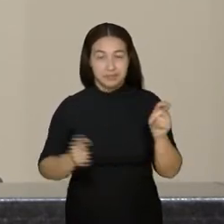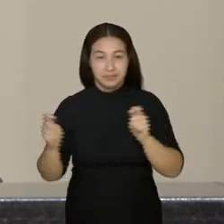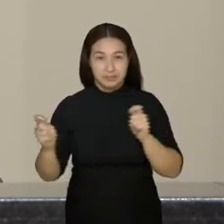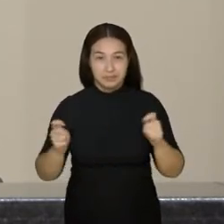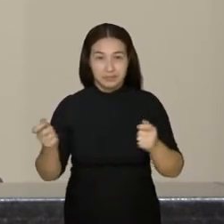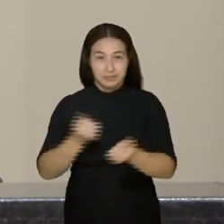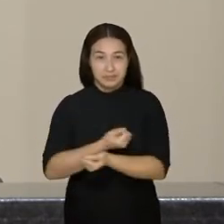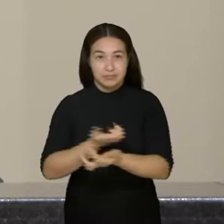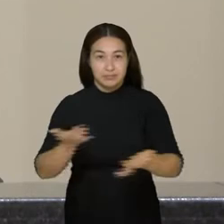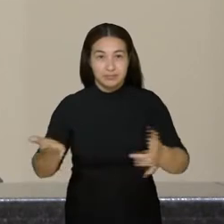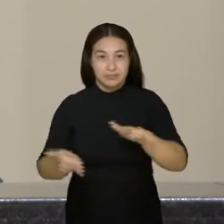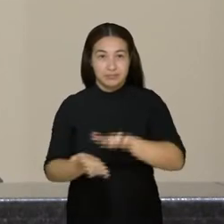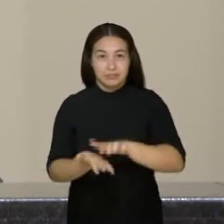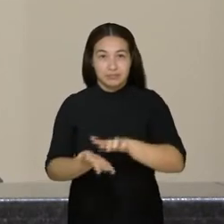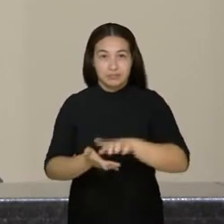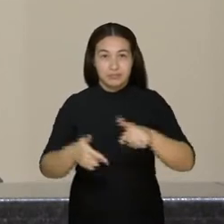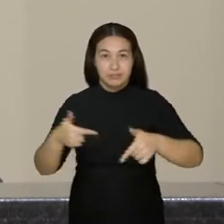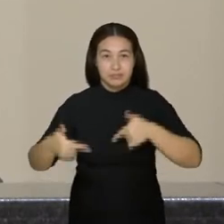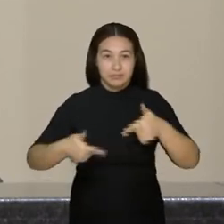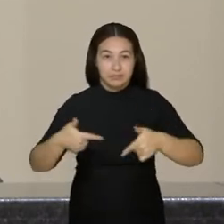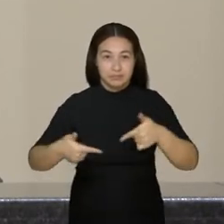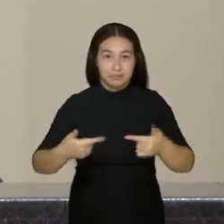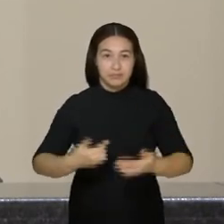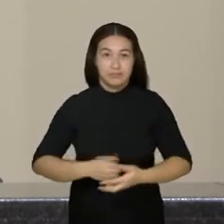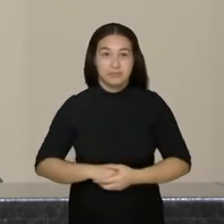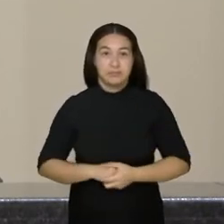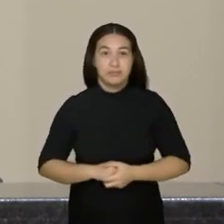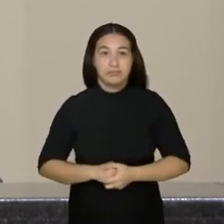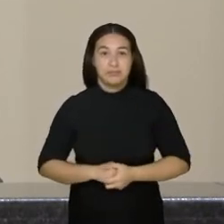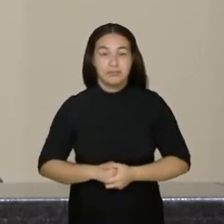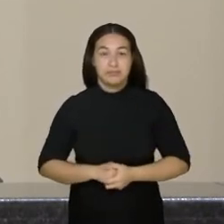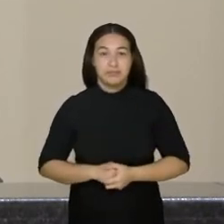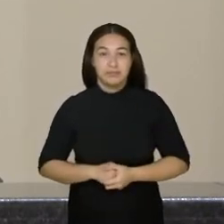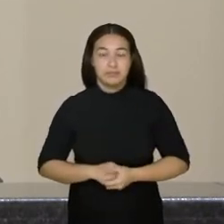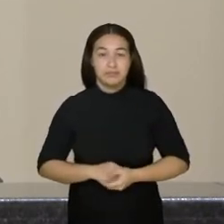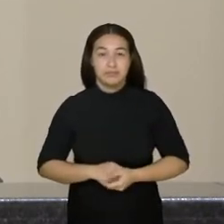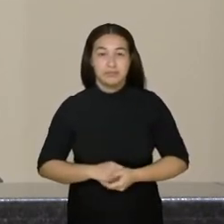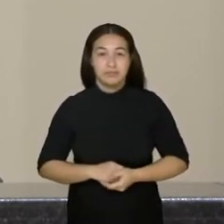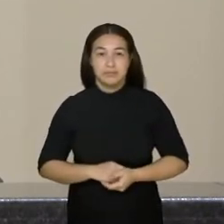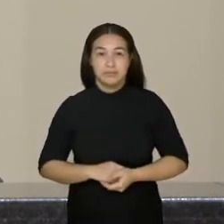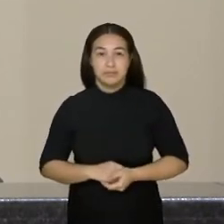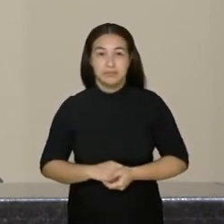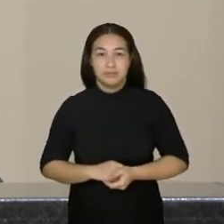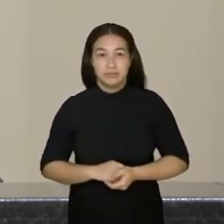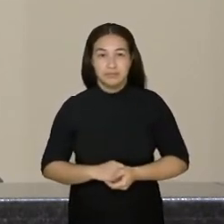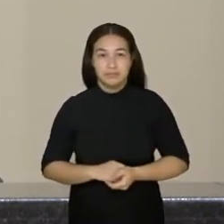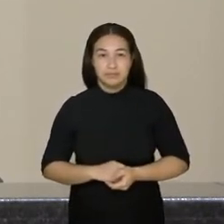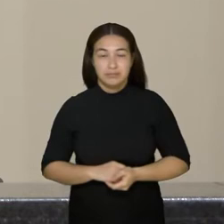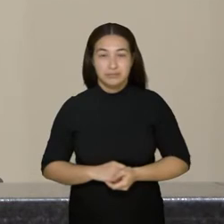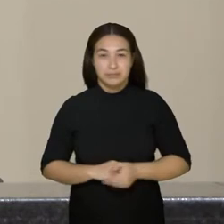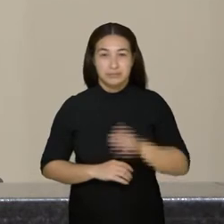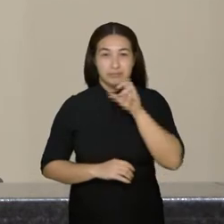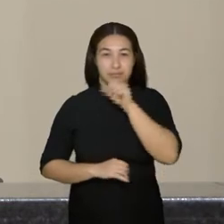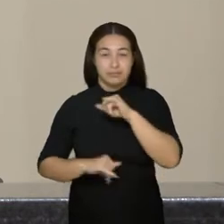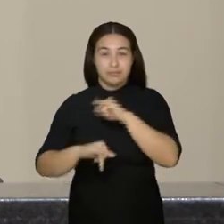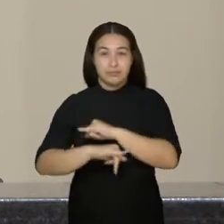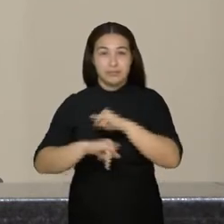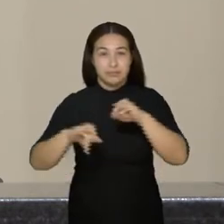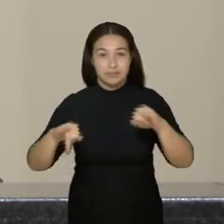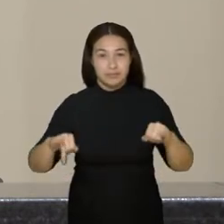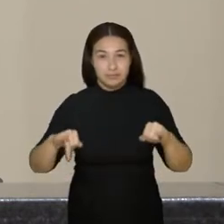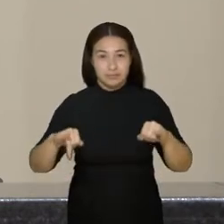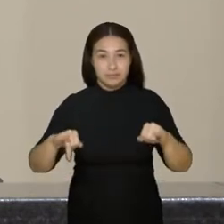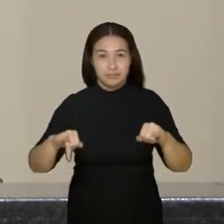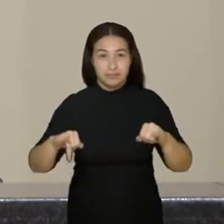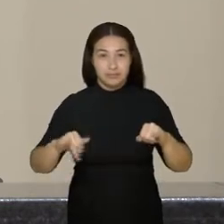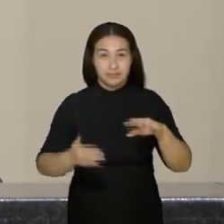assessoria que proceda a distribuição do expediente Breves comunicações